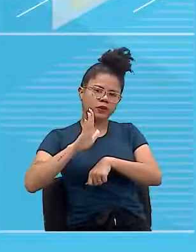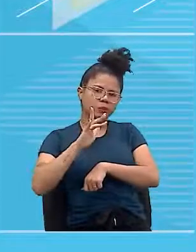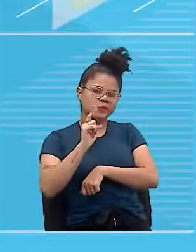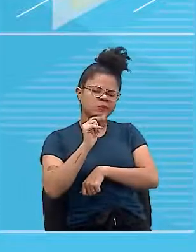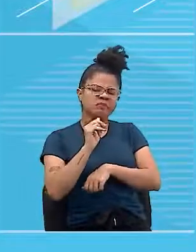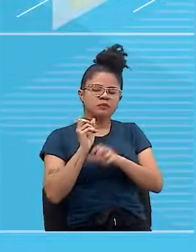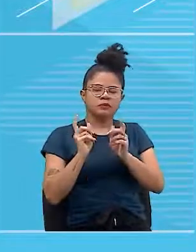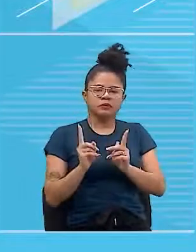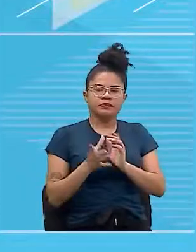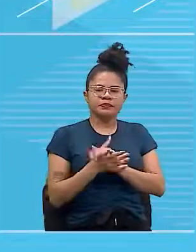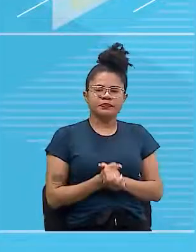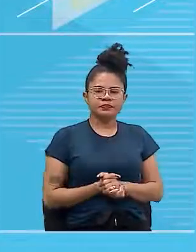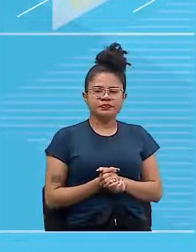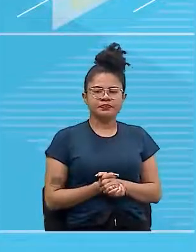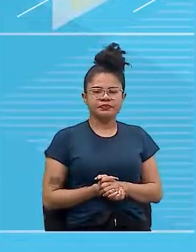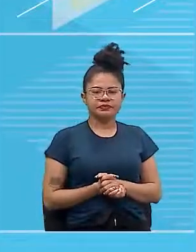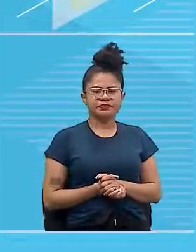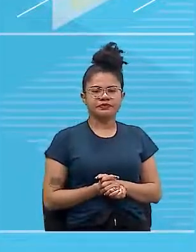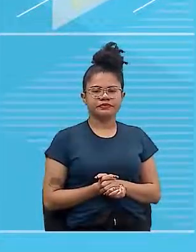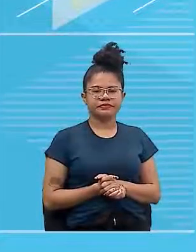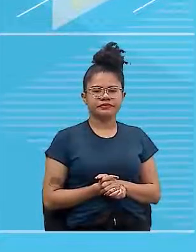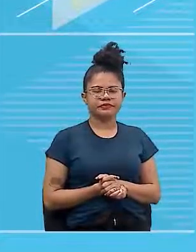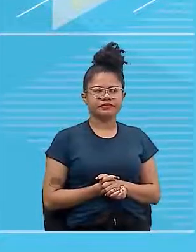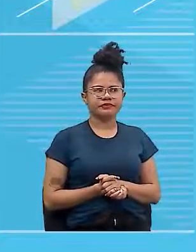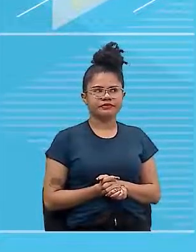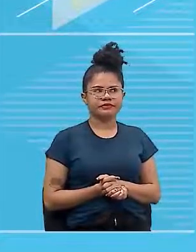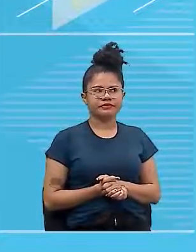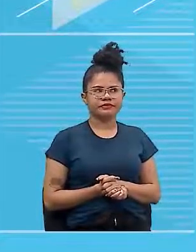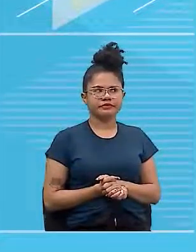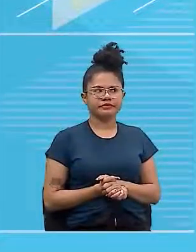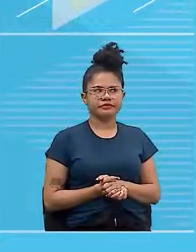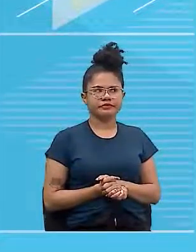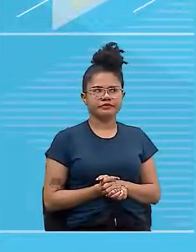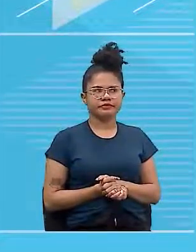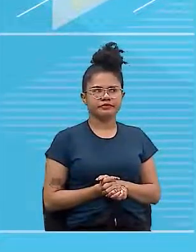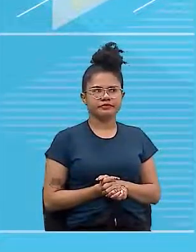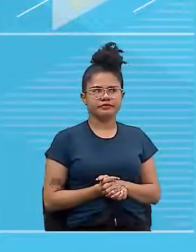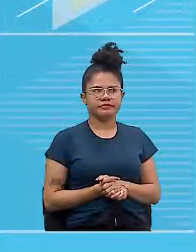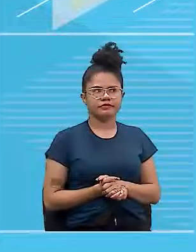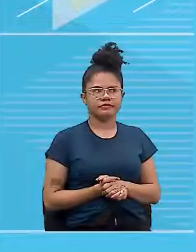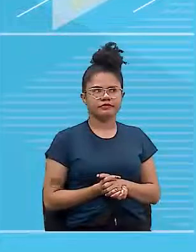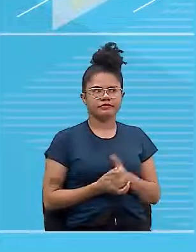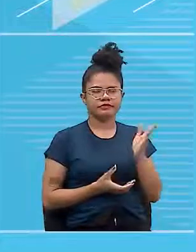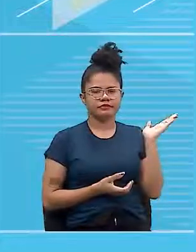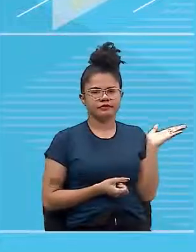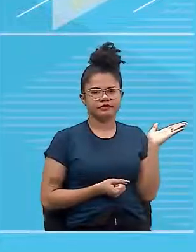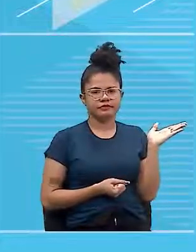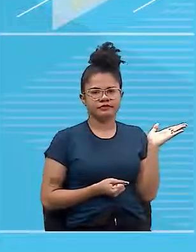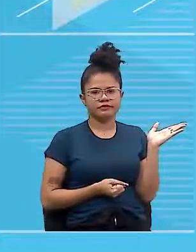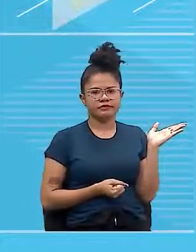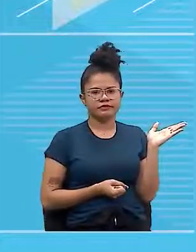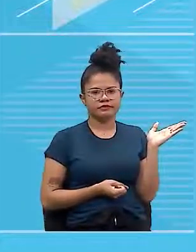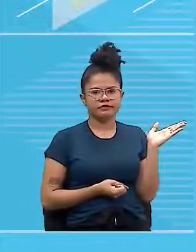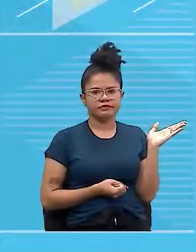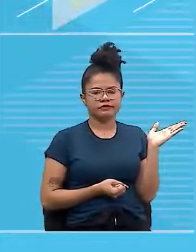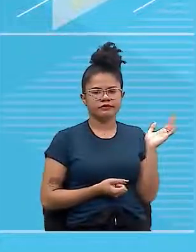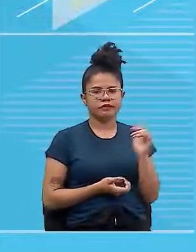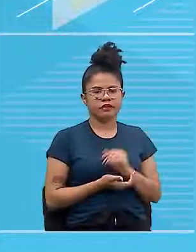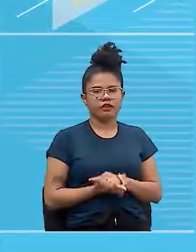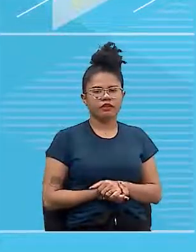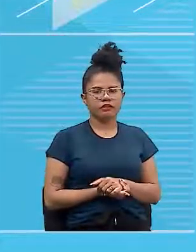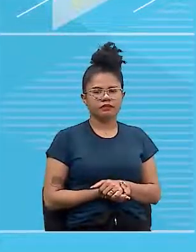Ah entendeu É assim então o valor calórico de um alimento